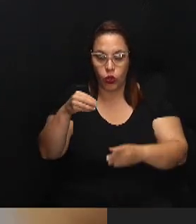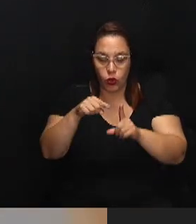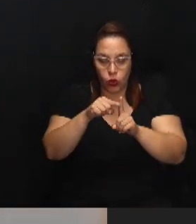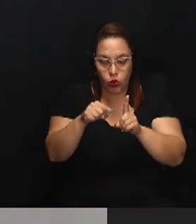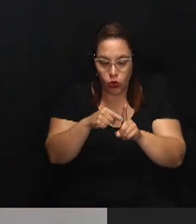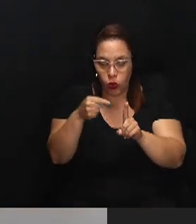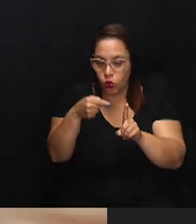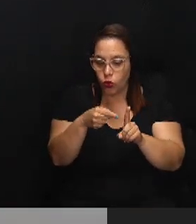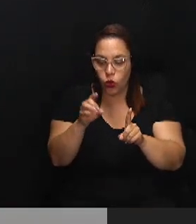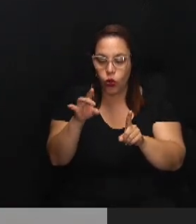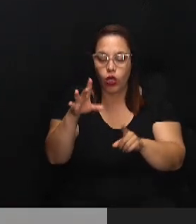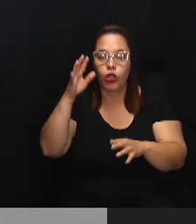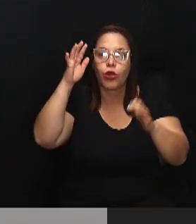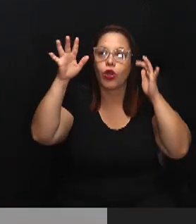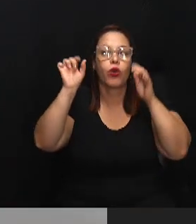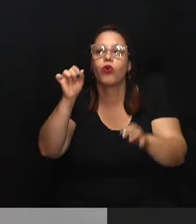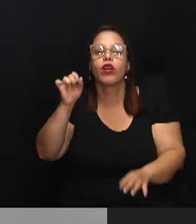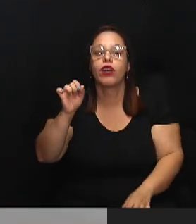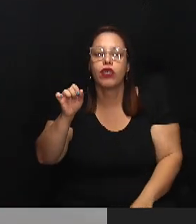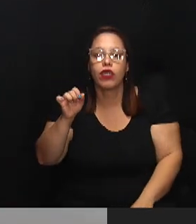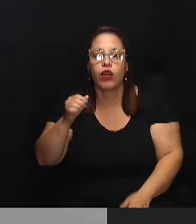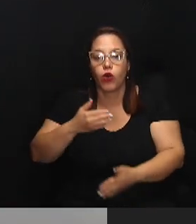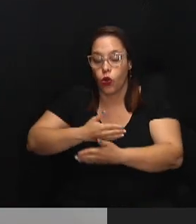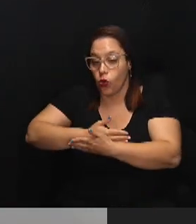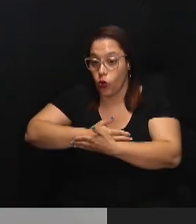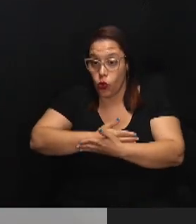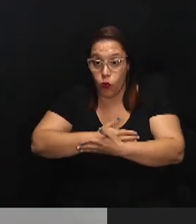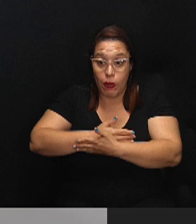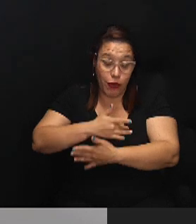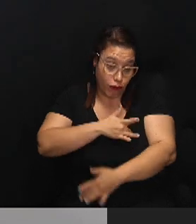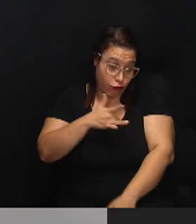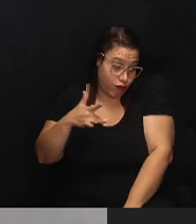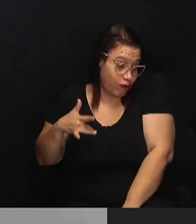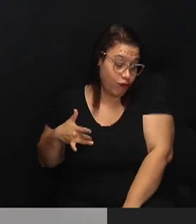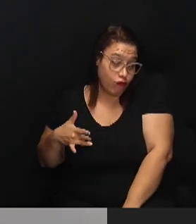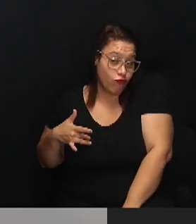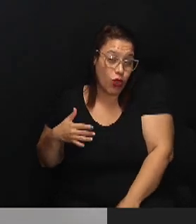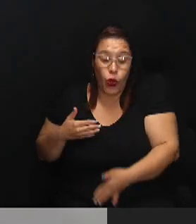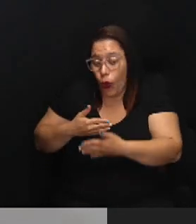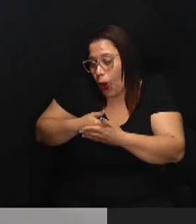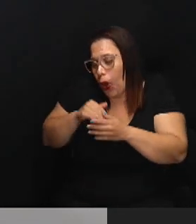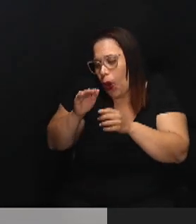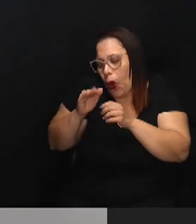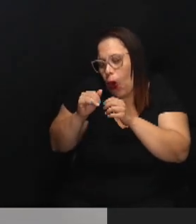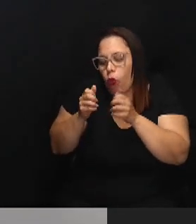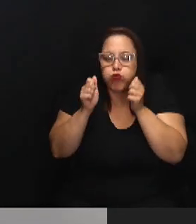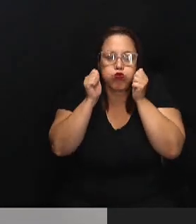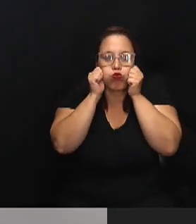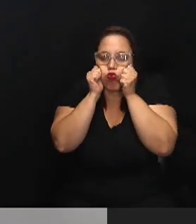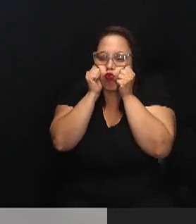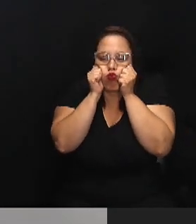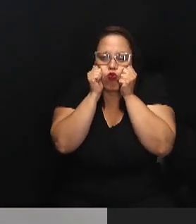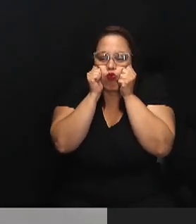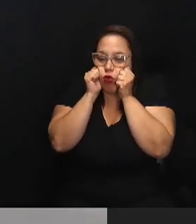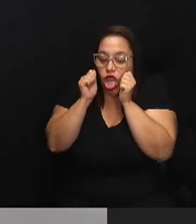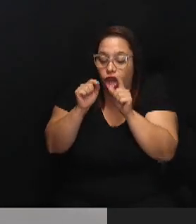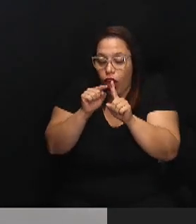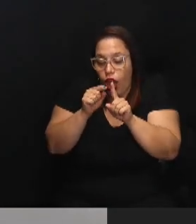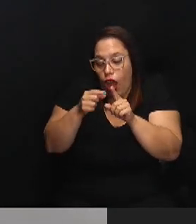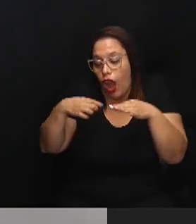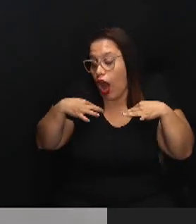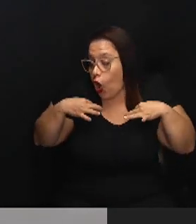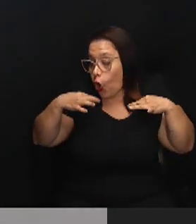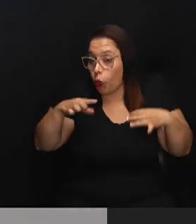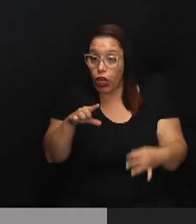gente sonha com o quê? Com o bebê, com saúde, o bebê fofinho, gordinho, a roupinha que ele vai sair